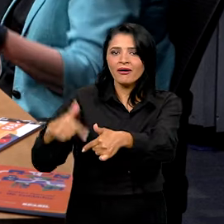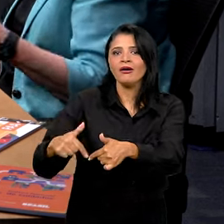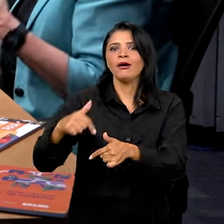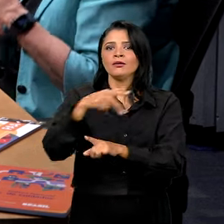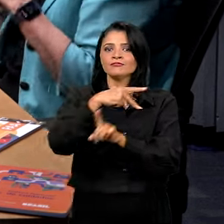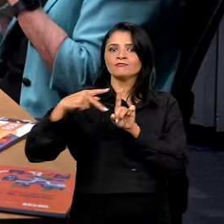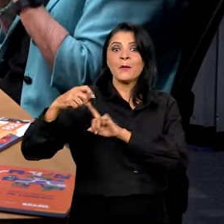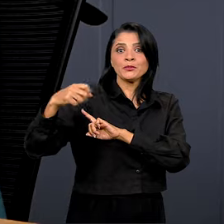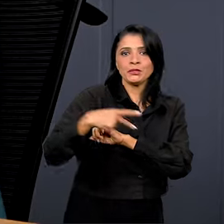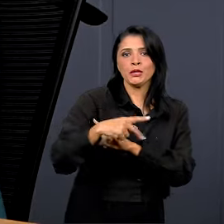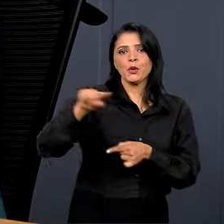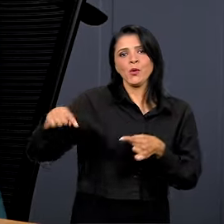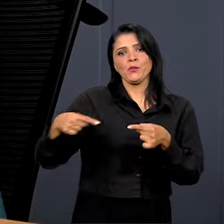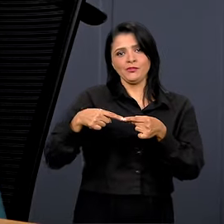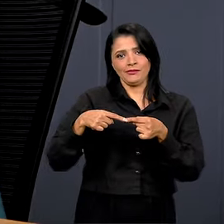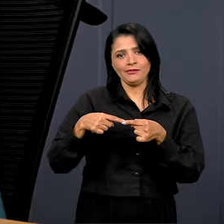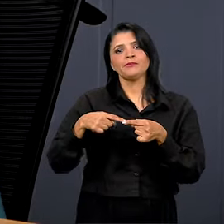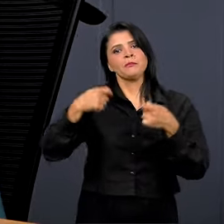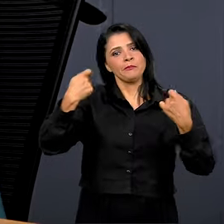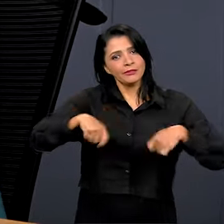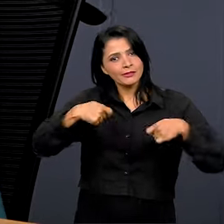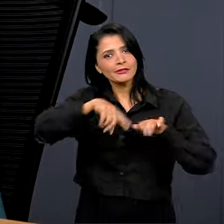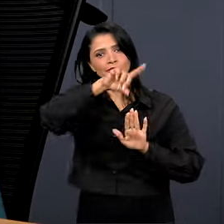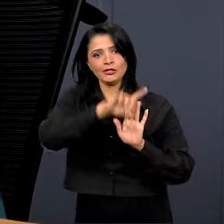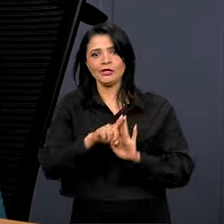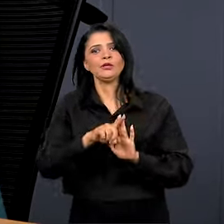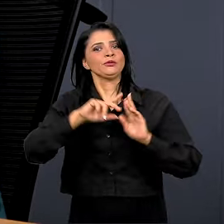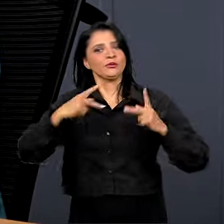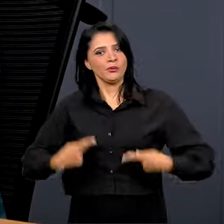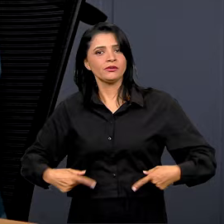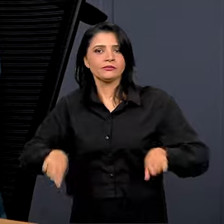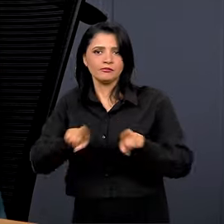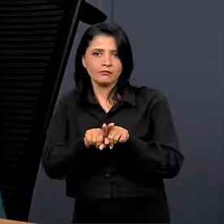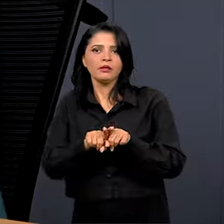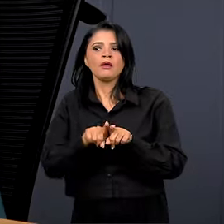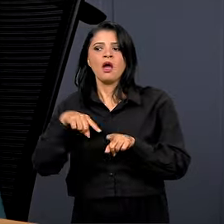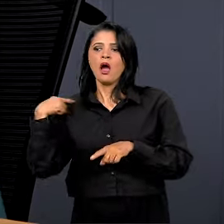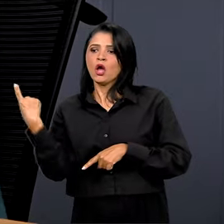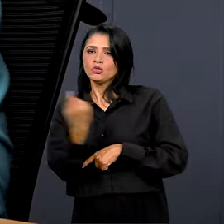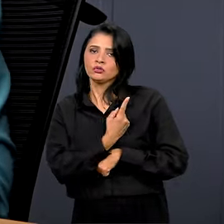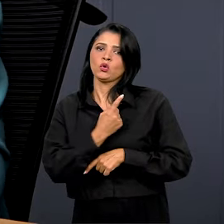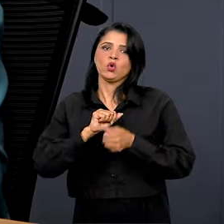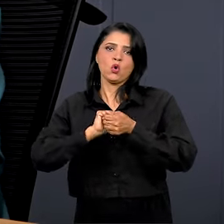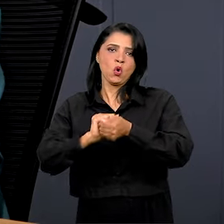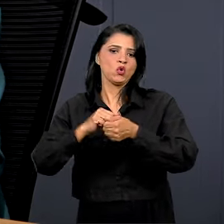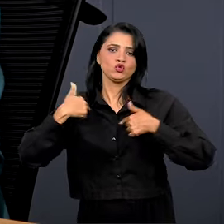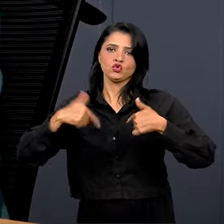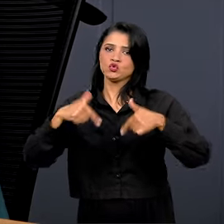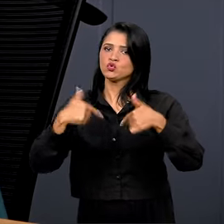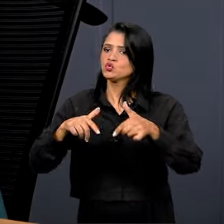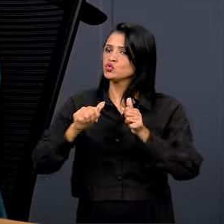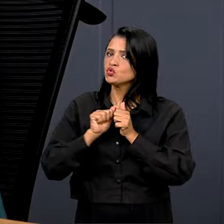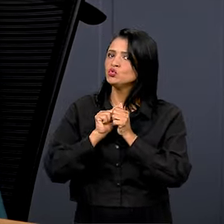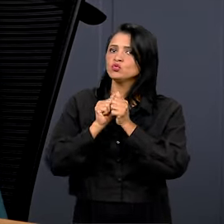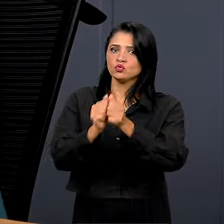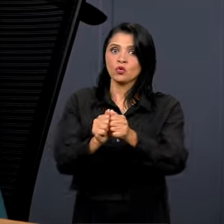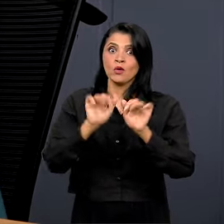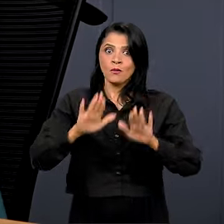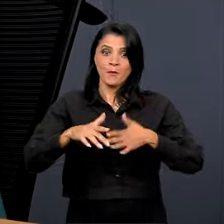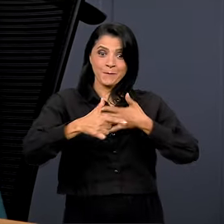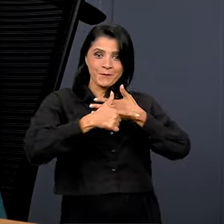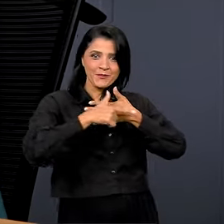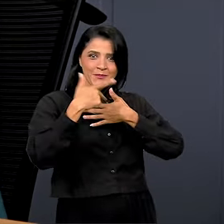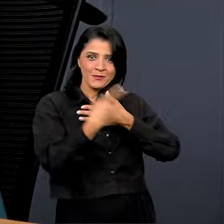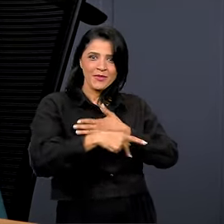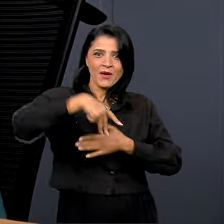Previdência Social então era necessário com os direitos humanos que estivéssemos todos trabalhando conjuntamente mas o papel